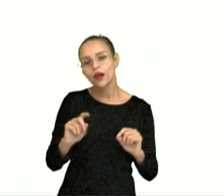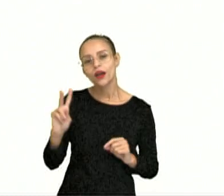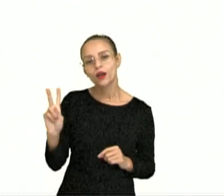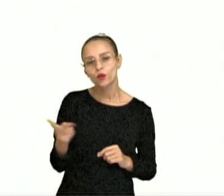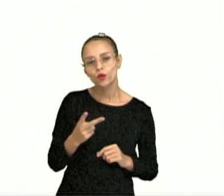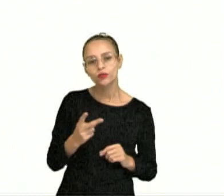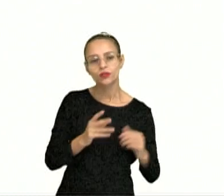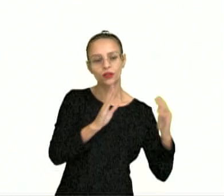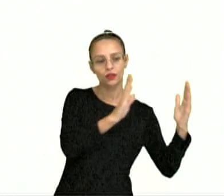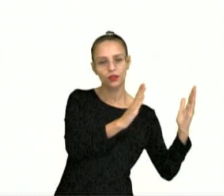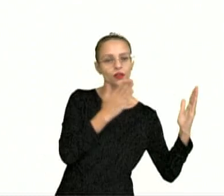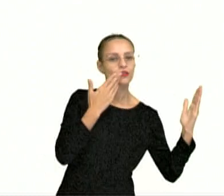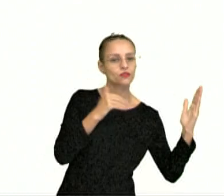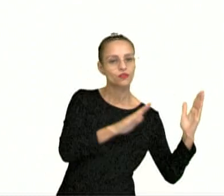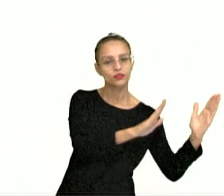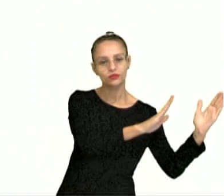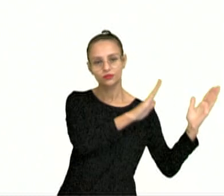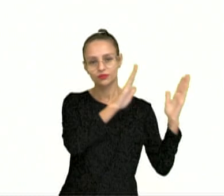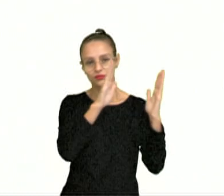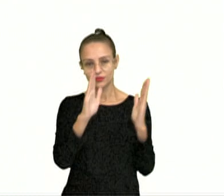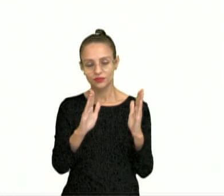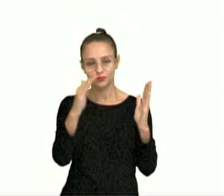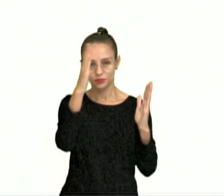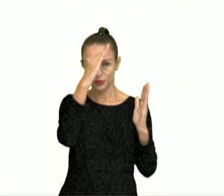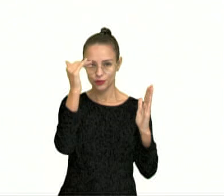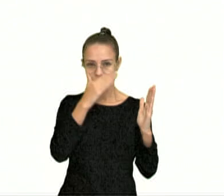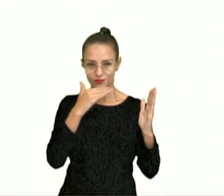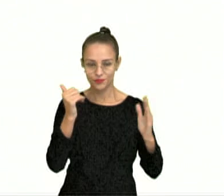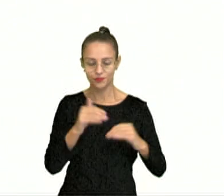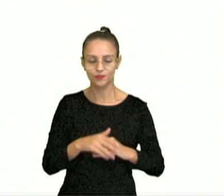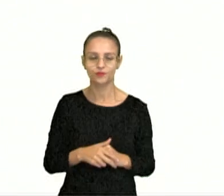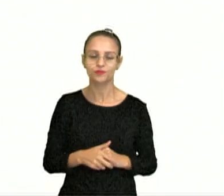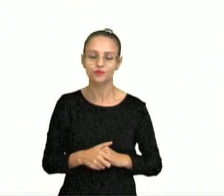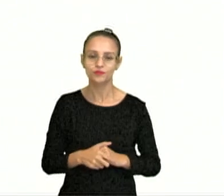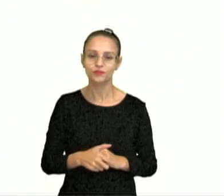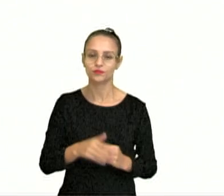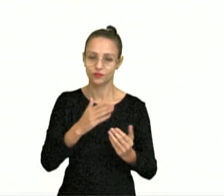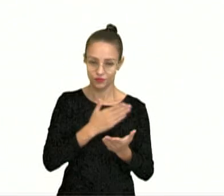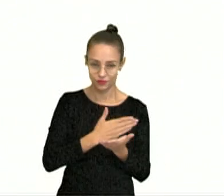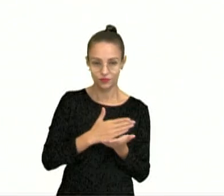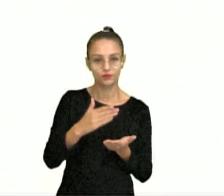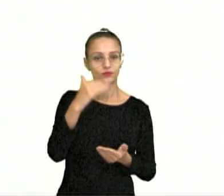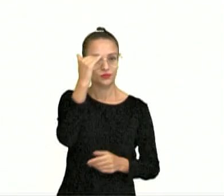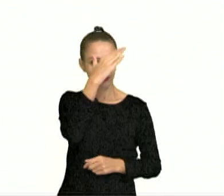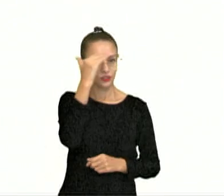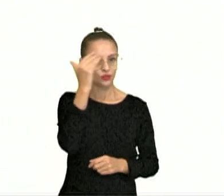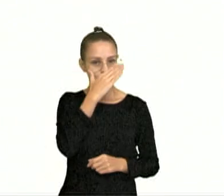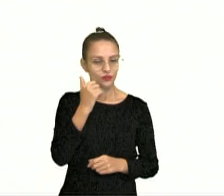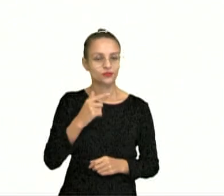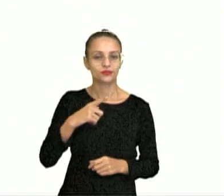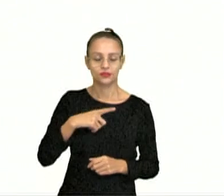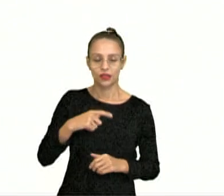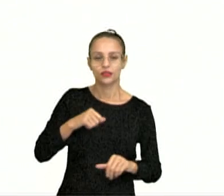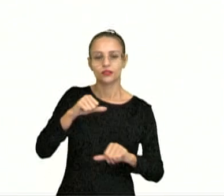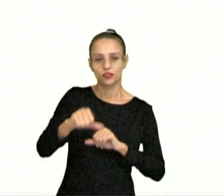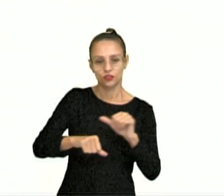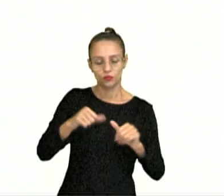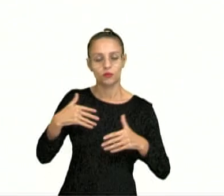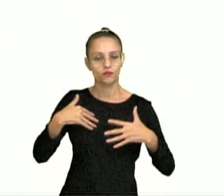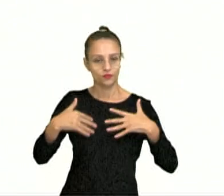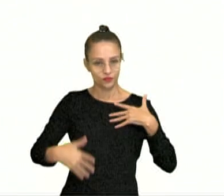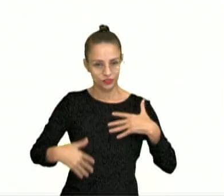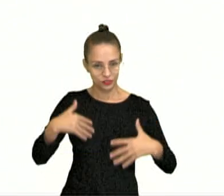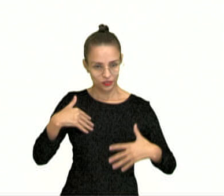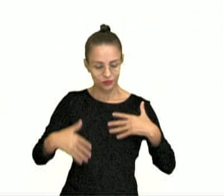da infância para a adolescência? No início da adolescência, as transformações podem ser